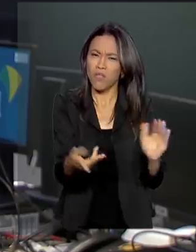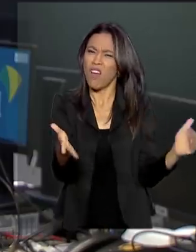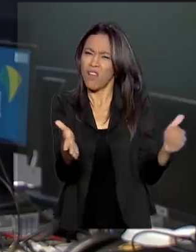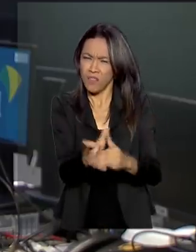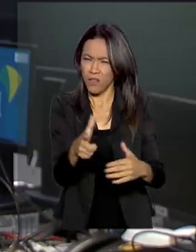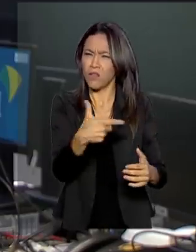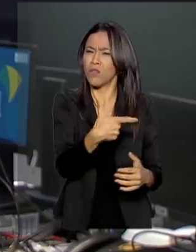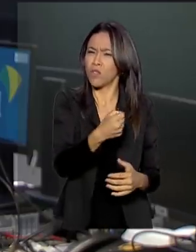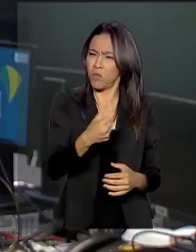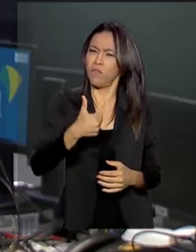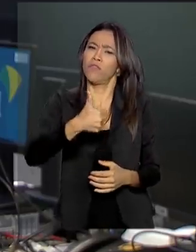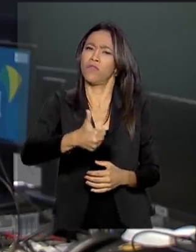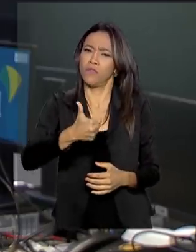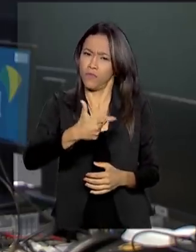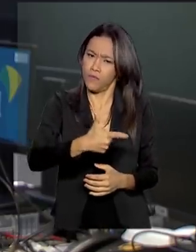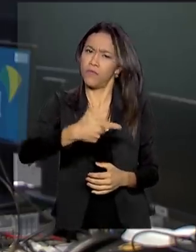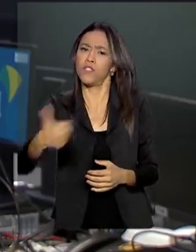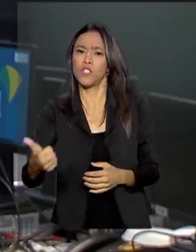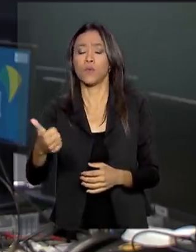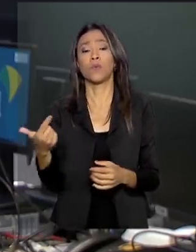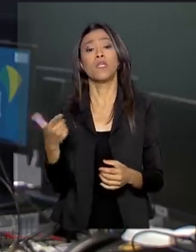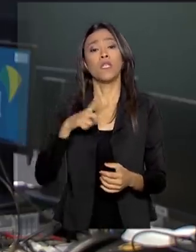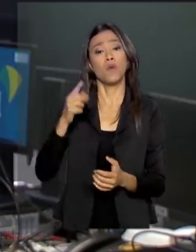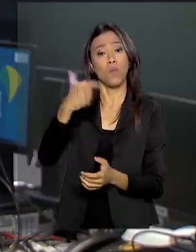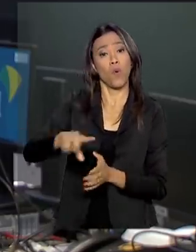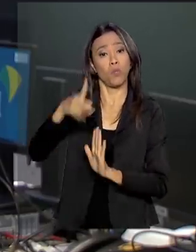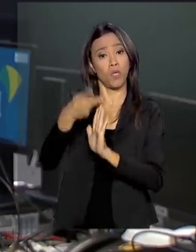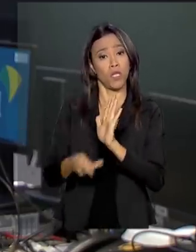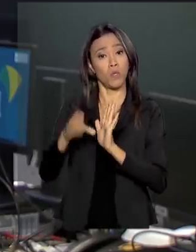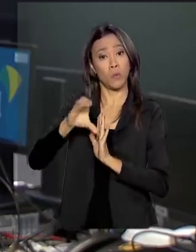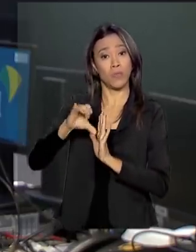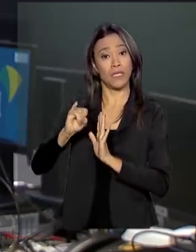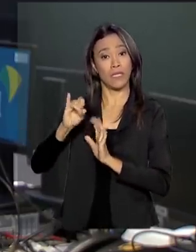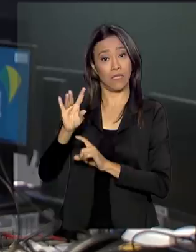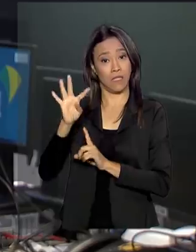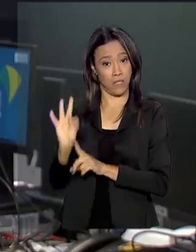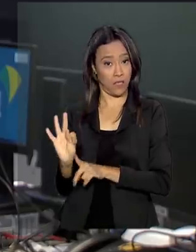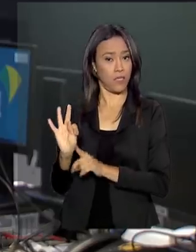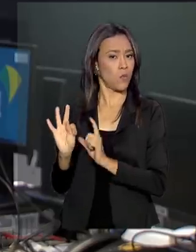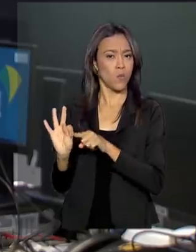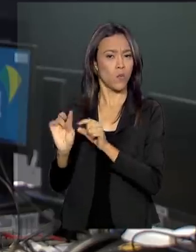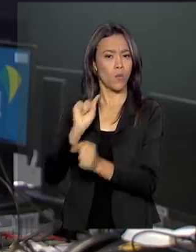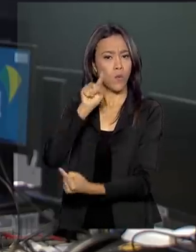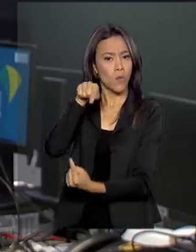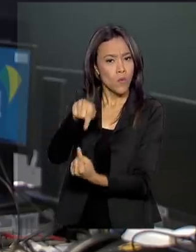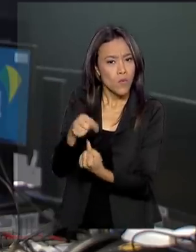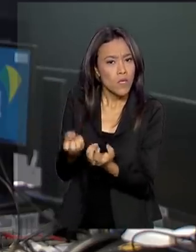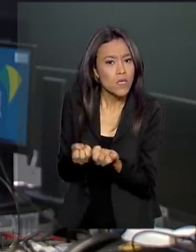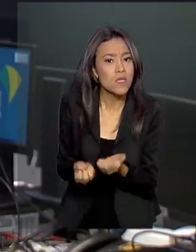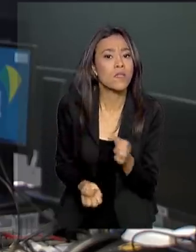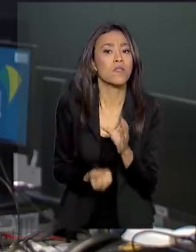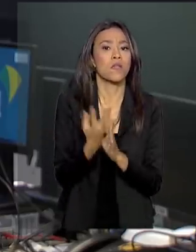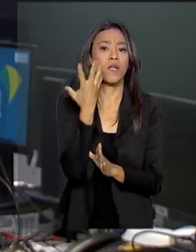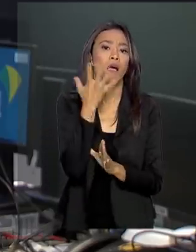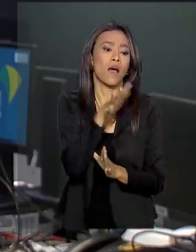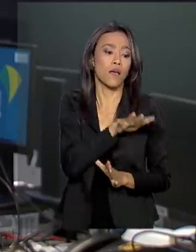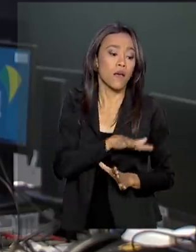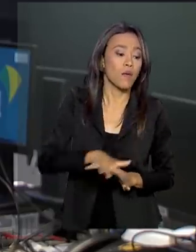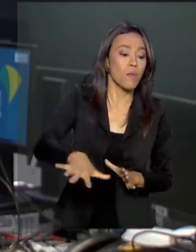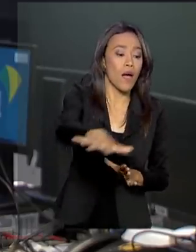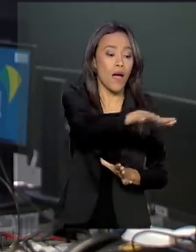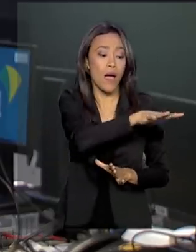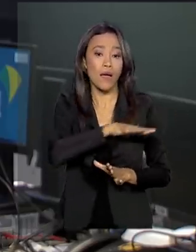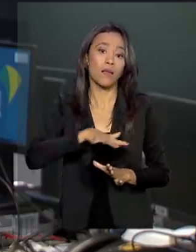integra o projeto city centro internacional de tecnologia e inovação que visa criar o vale do silício brasileiro no estado de são paulo